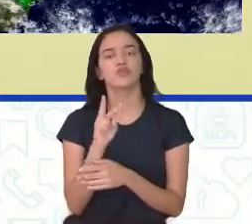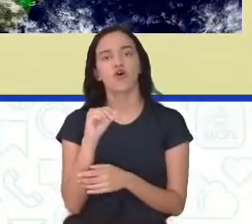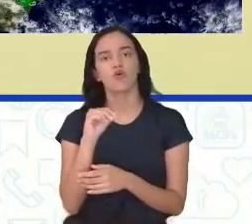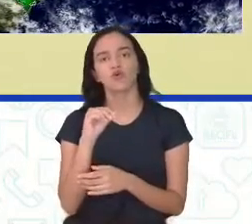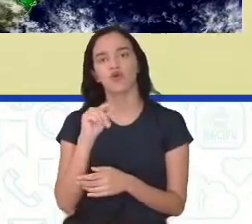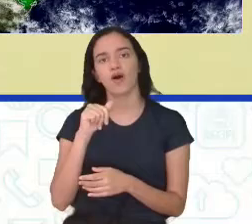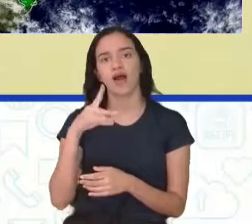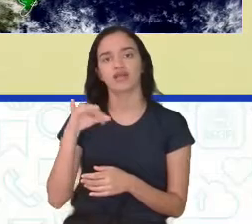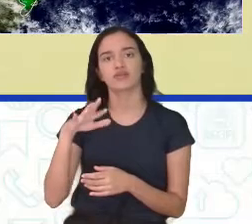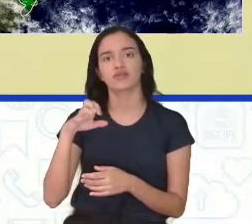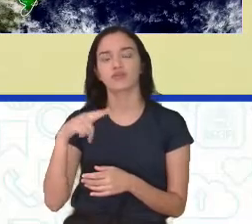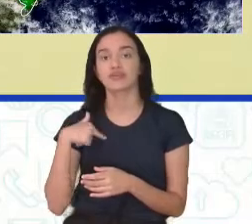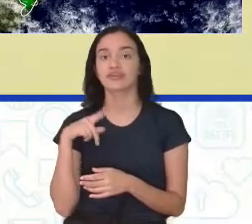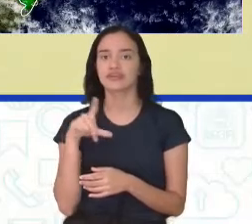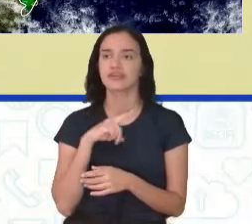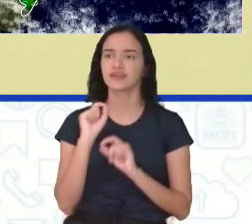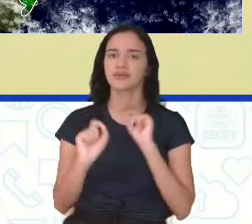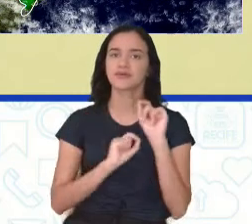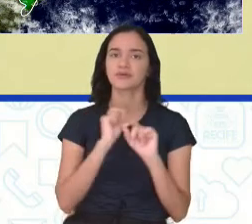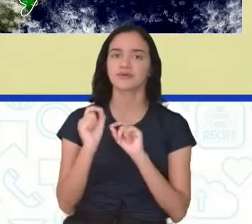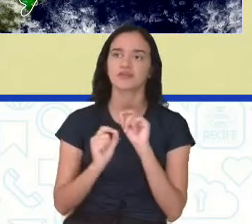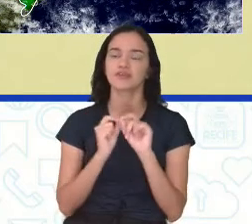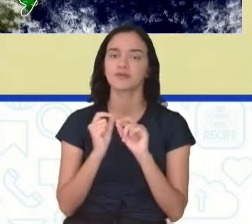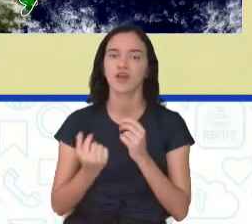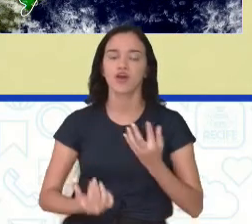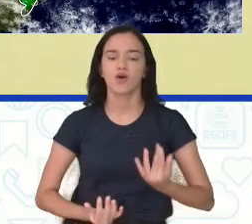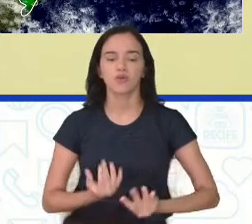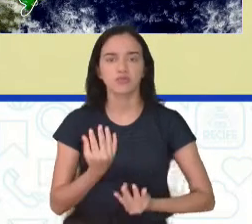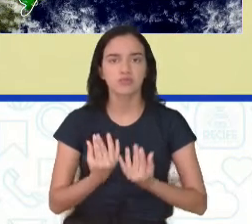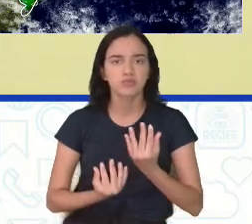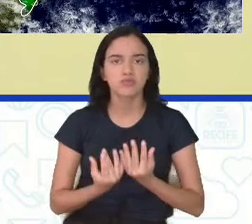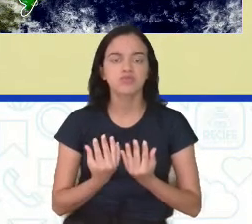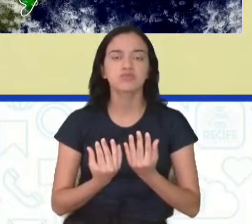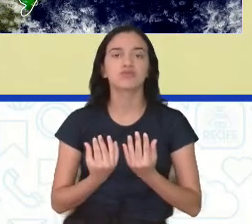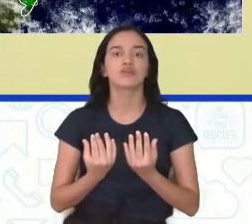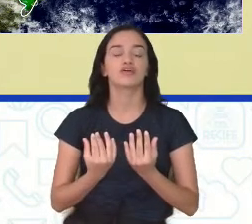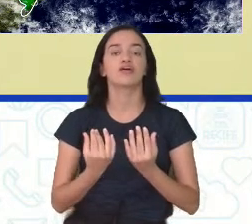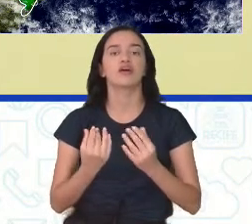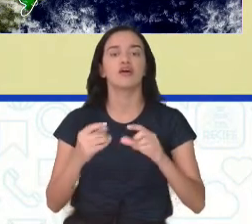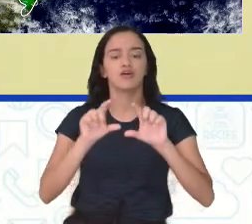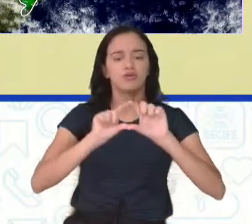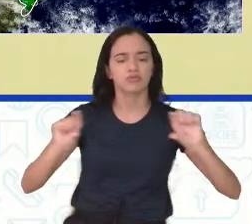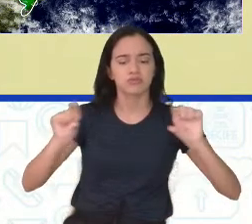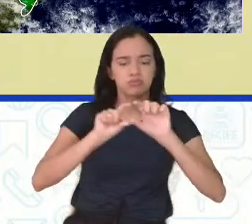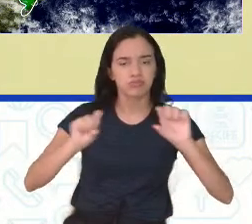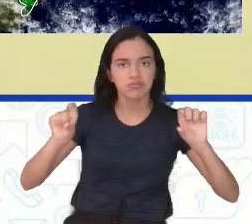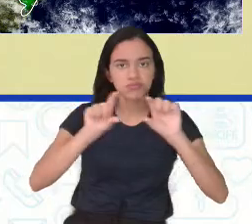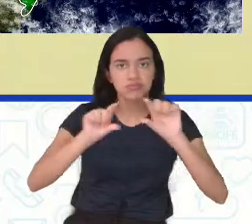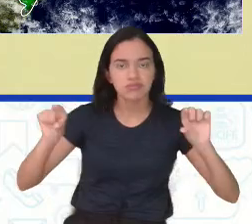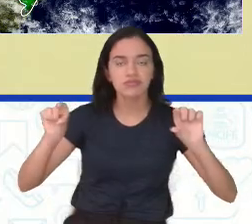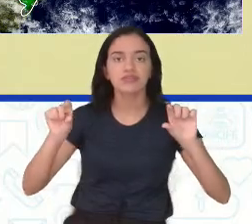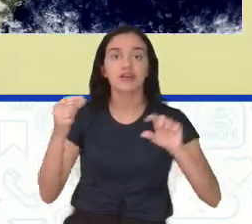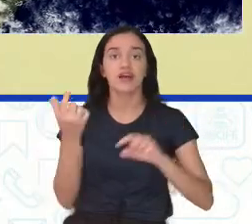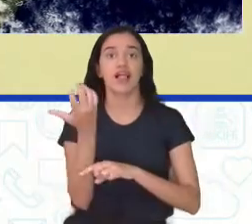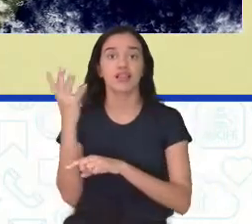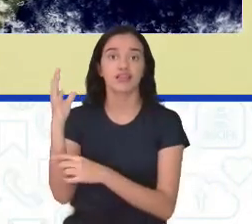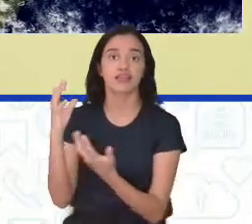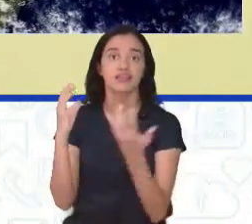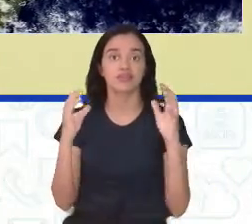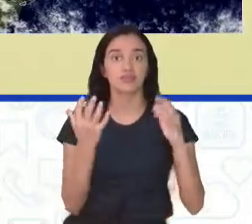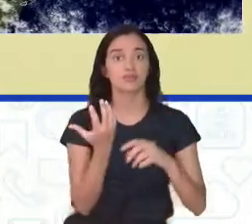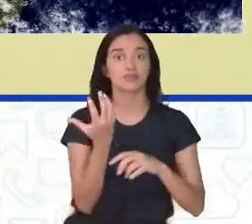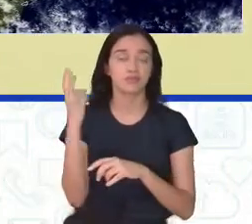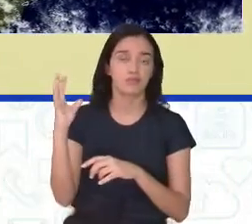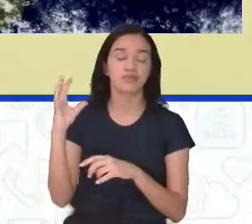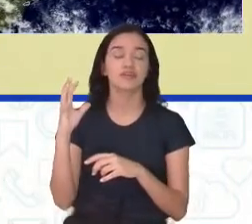voadores. É quando a gente tem o quê? Ó? A evaporação, a transpiração dos rios, das plantas. As folhas estão ali, ó,